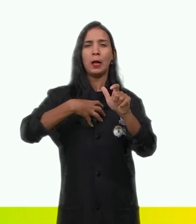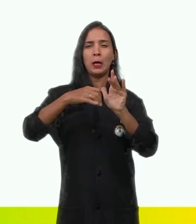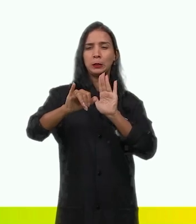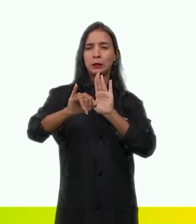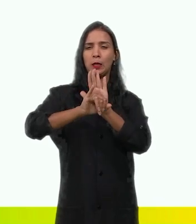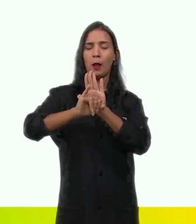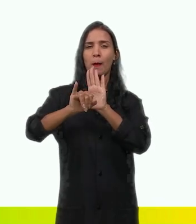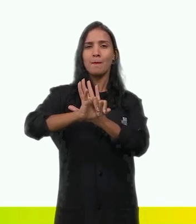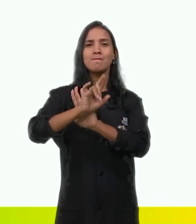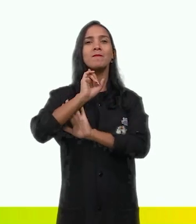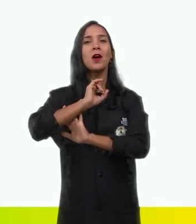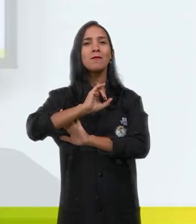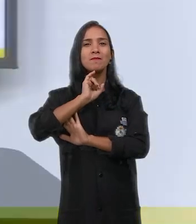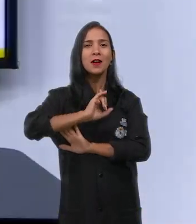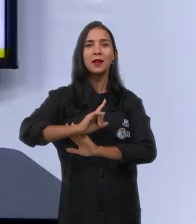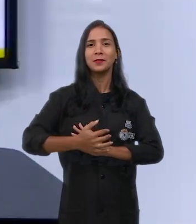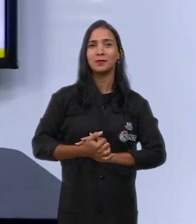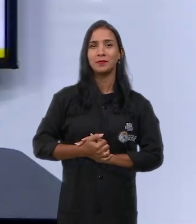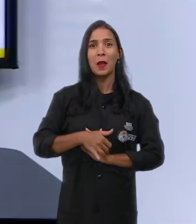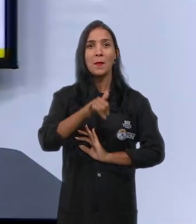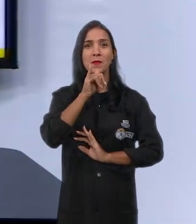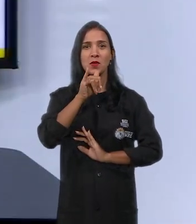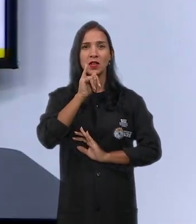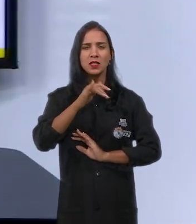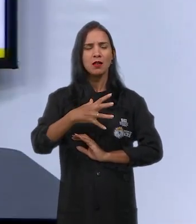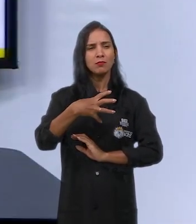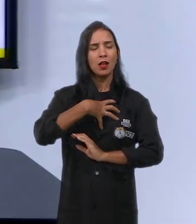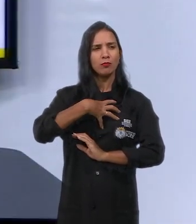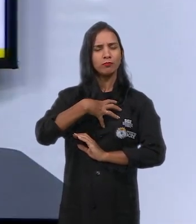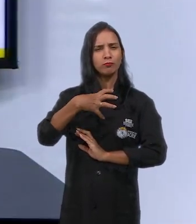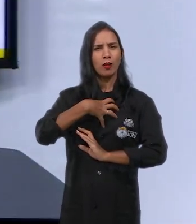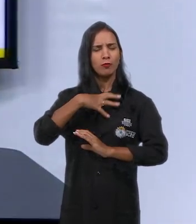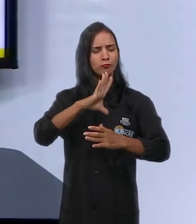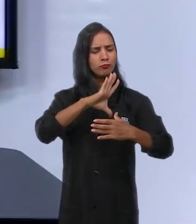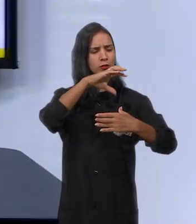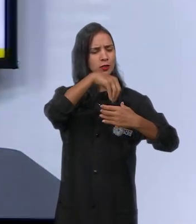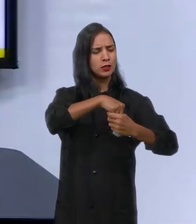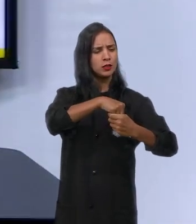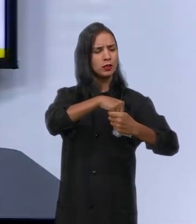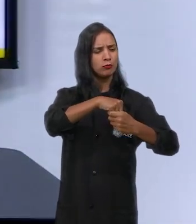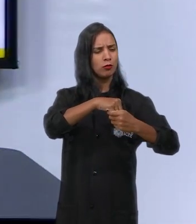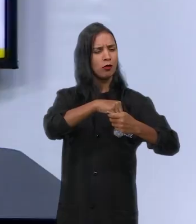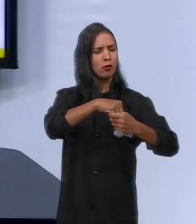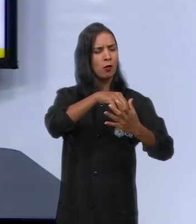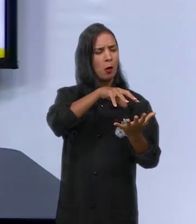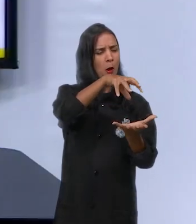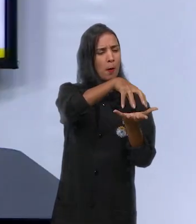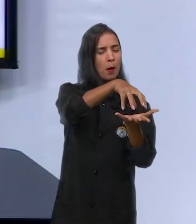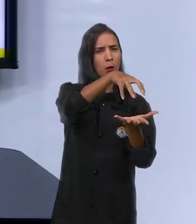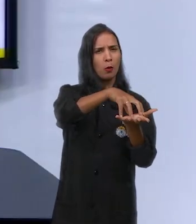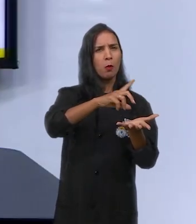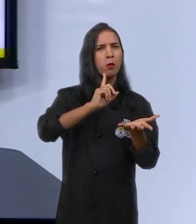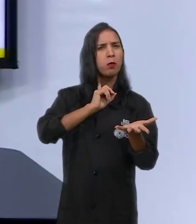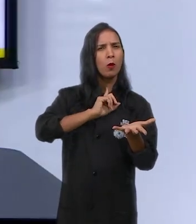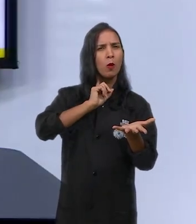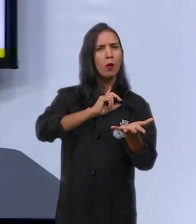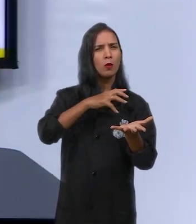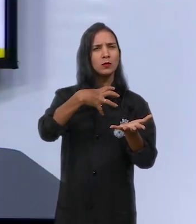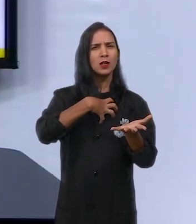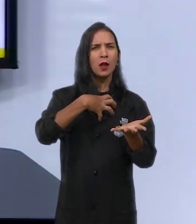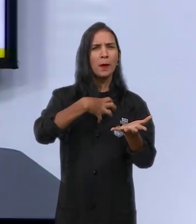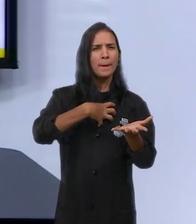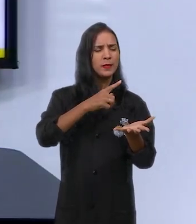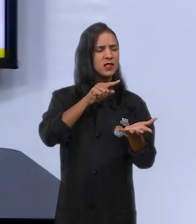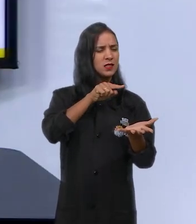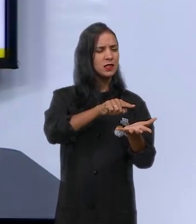americana. Esse sentimento de que pertence mais à colônia do que a metrópole. Um sentimento quase